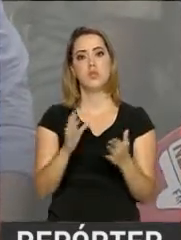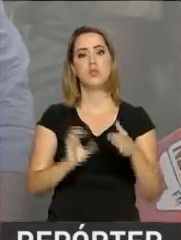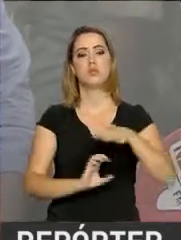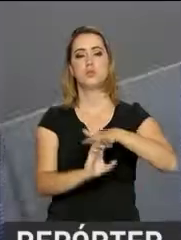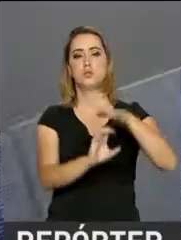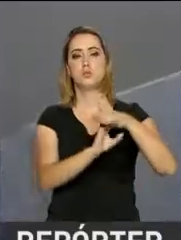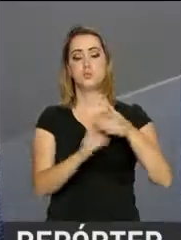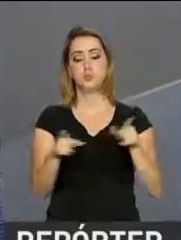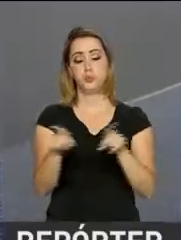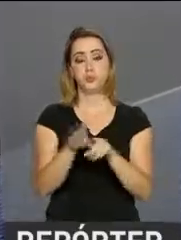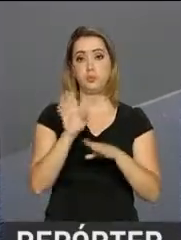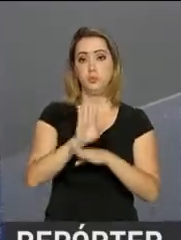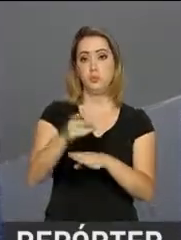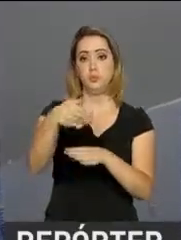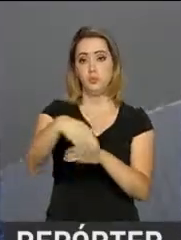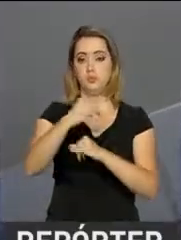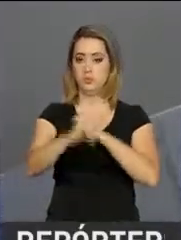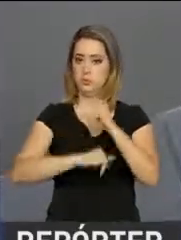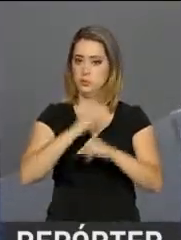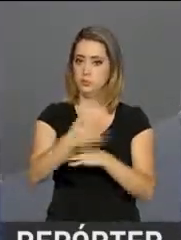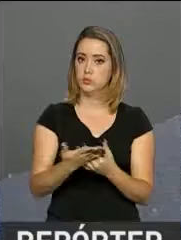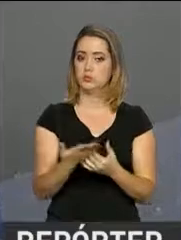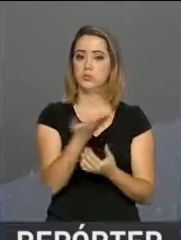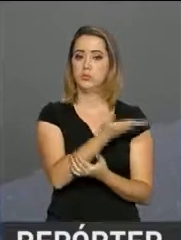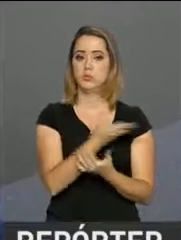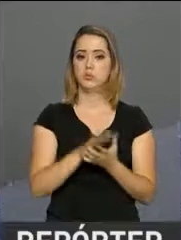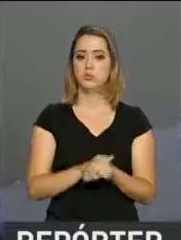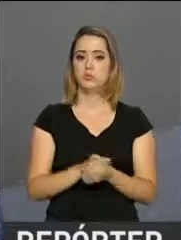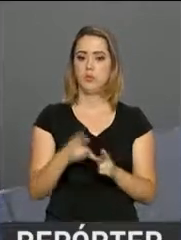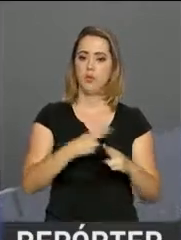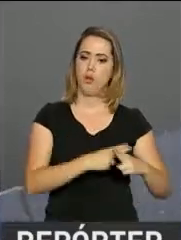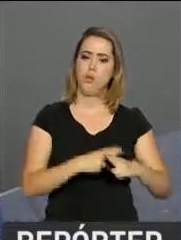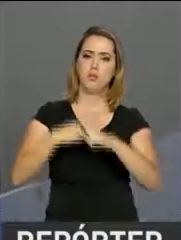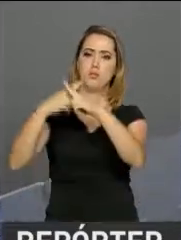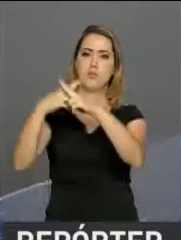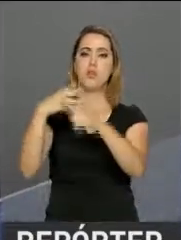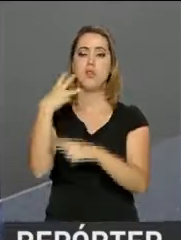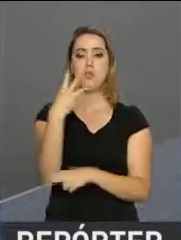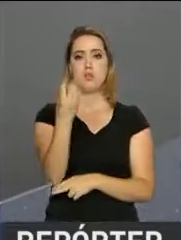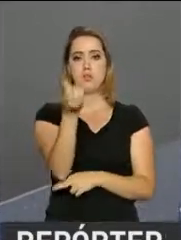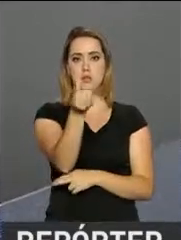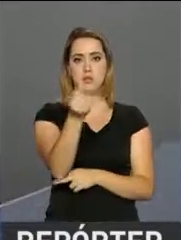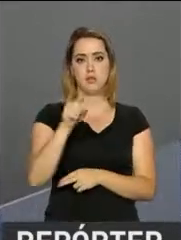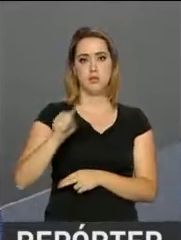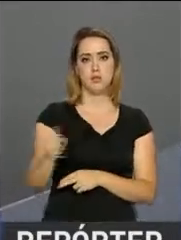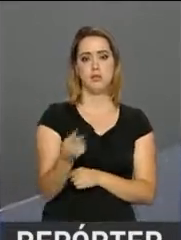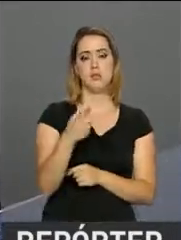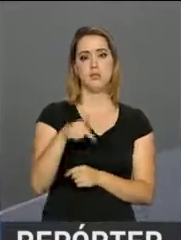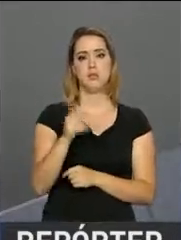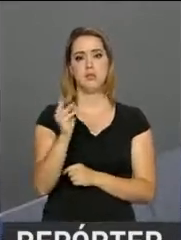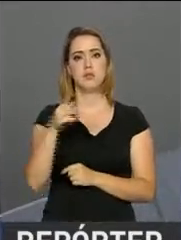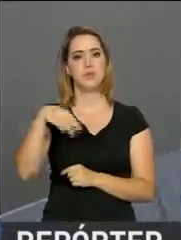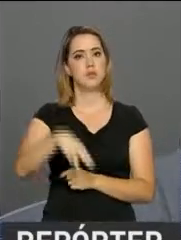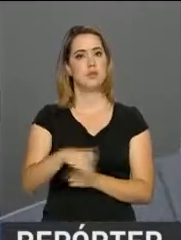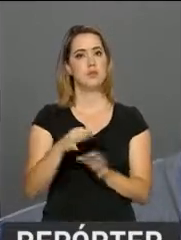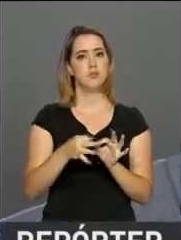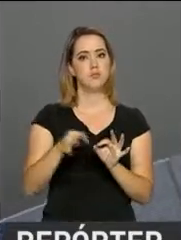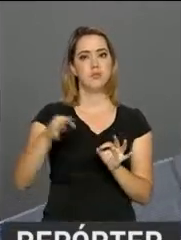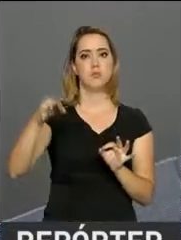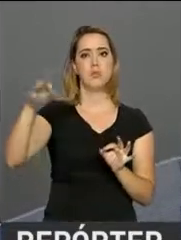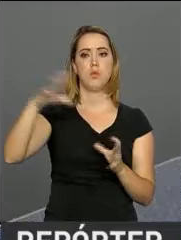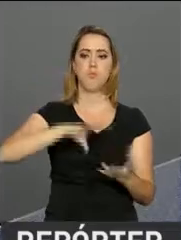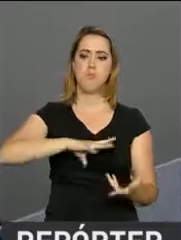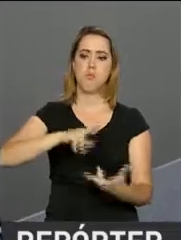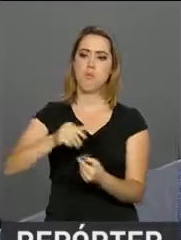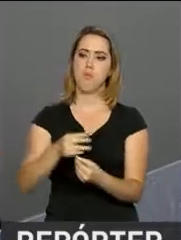fgc o satélite vai ficar posicionado a uma distância de 36 mil quilômetros da superfície da terra cobrindo